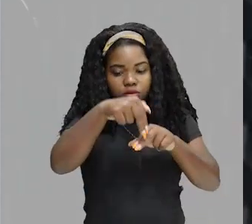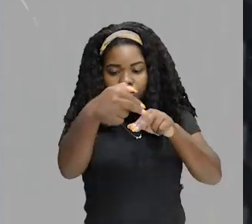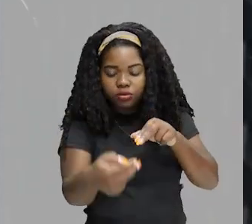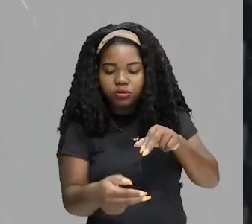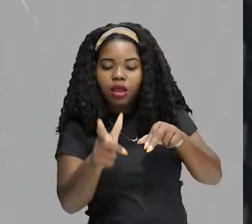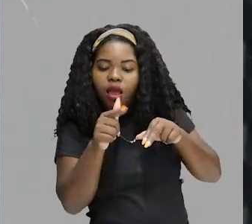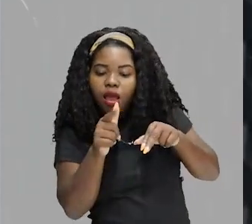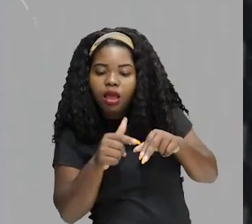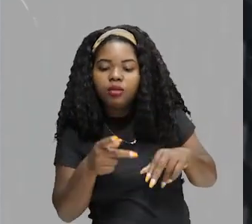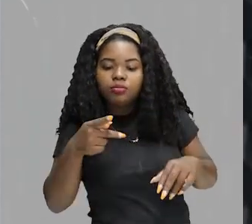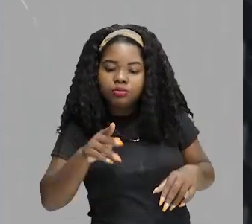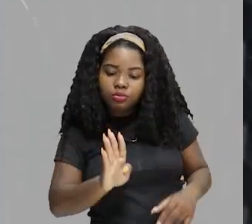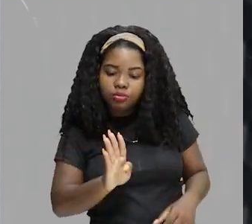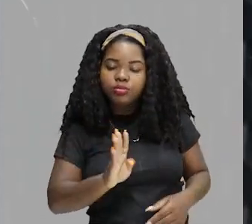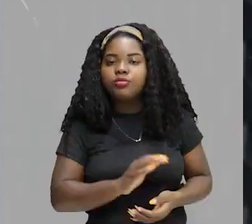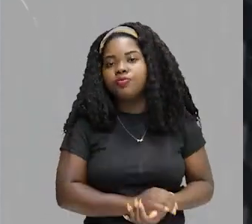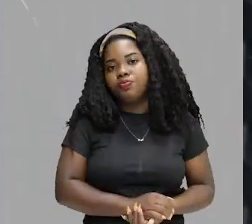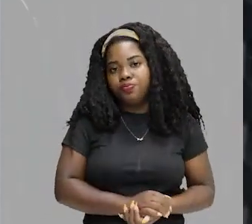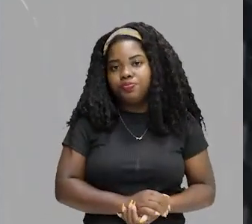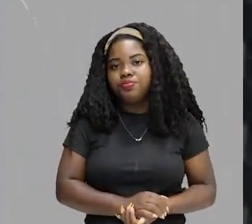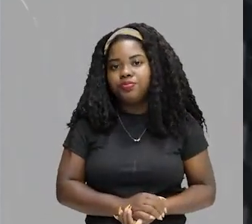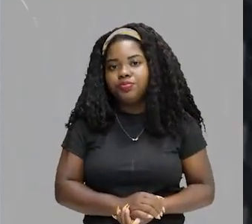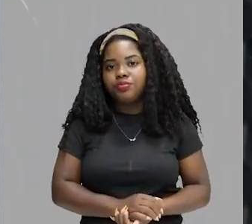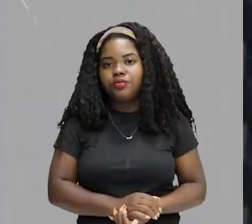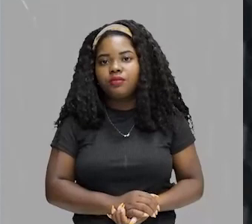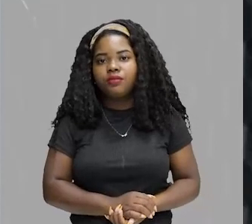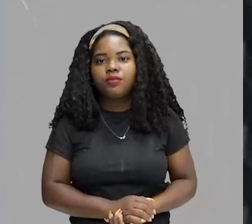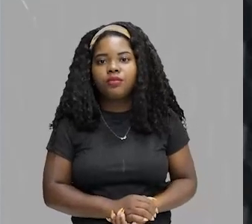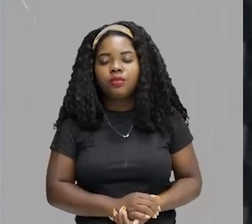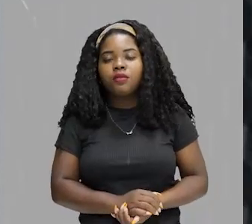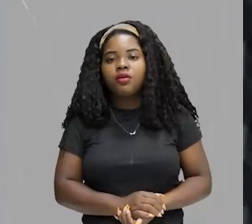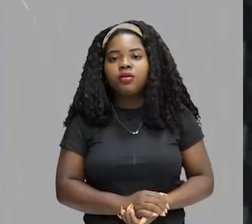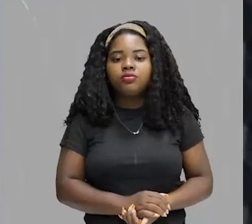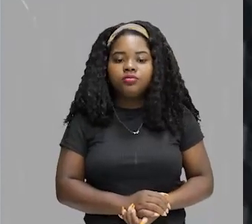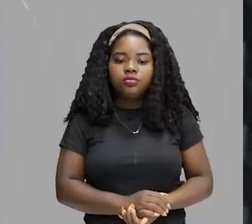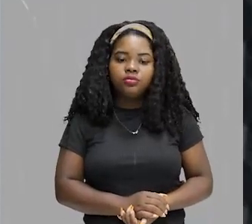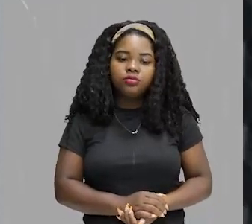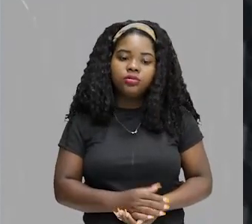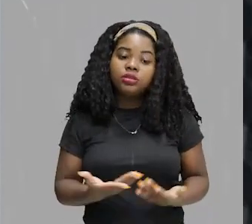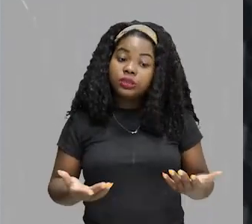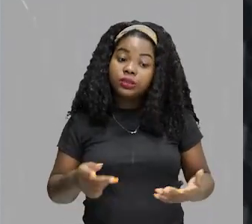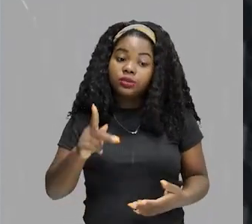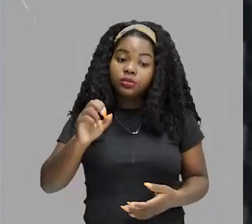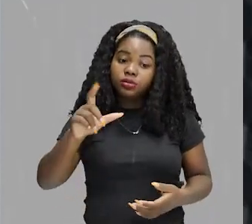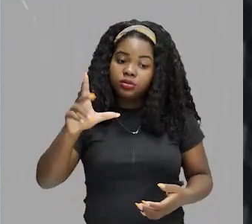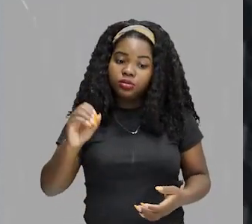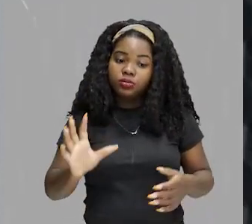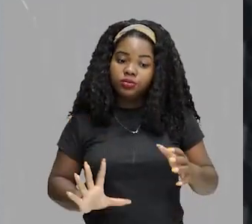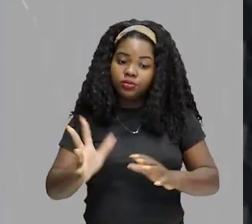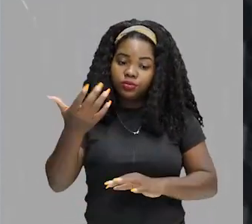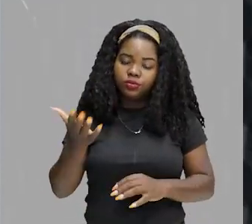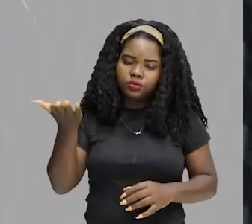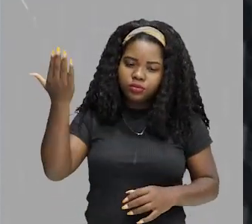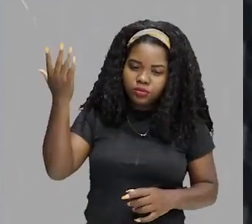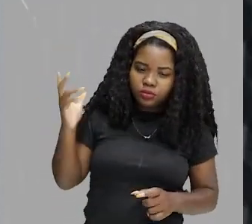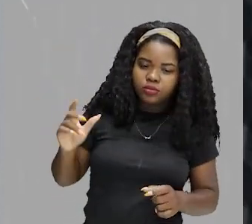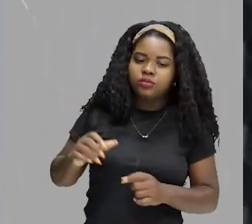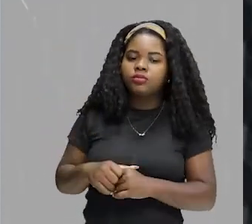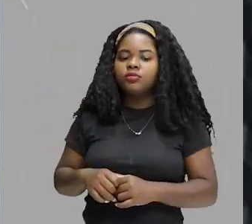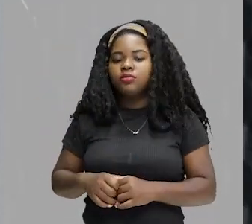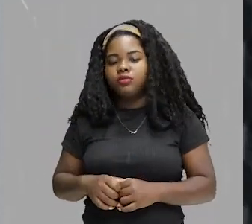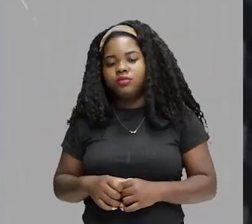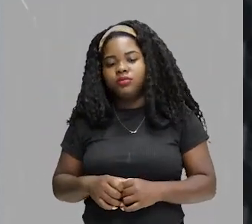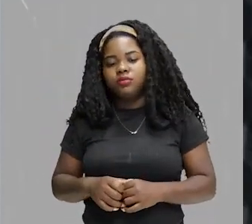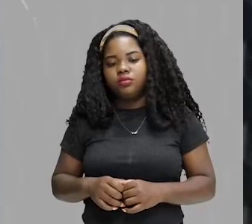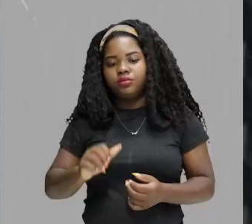Rebate mais aonde? Na sua história, o polo aquático, lá quando ele surgiu, ele era tido como uma